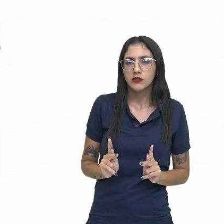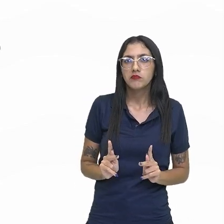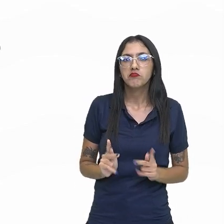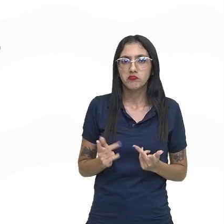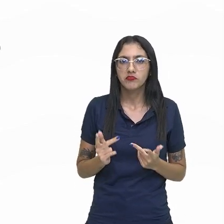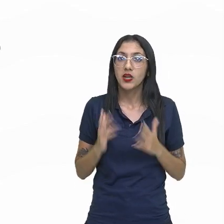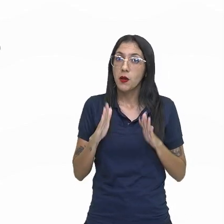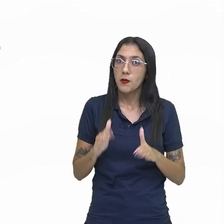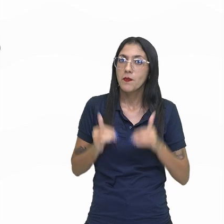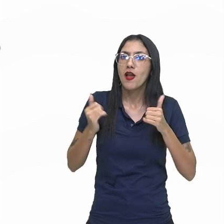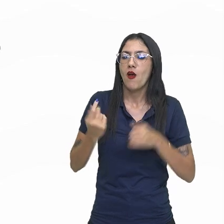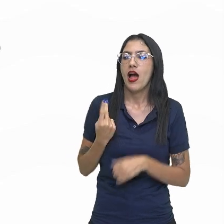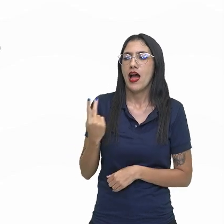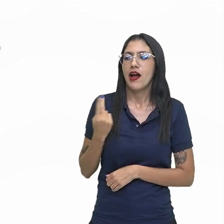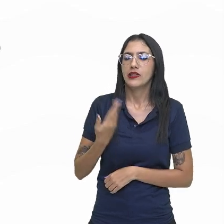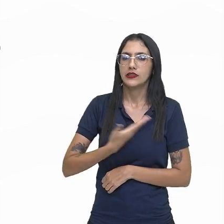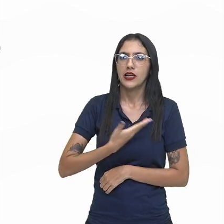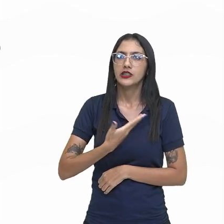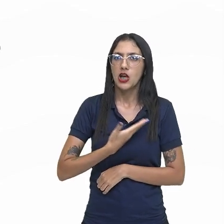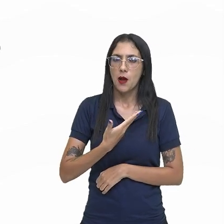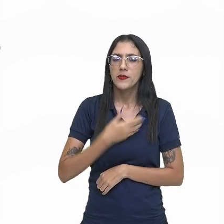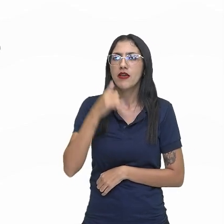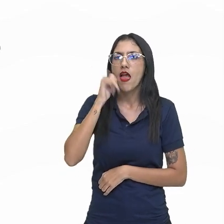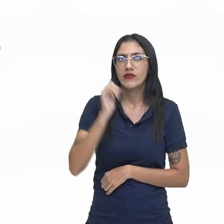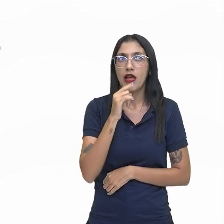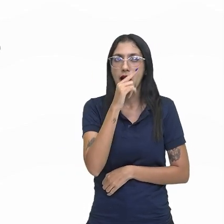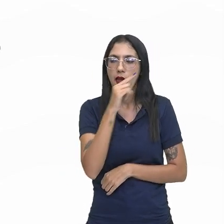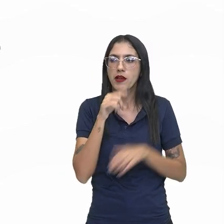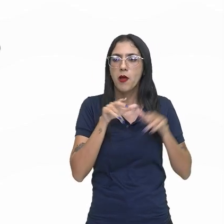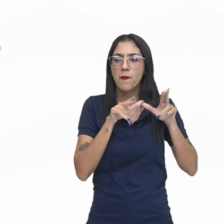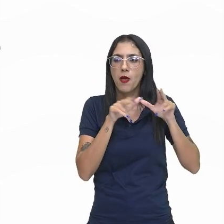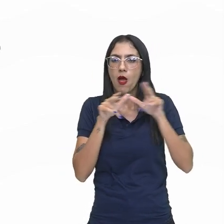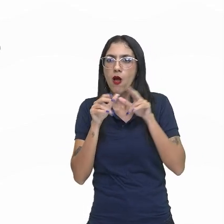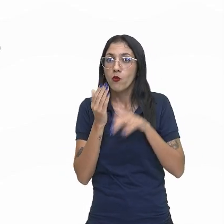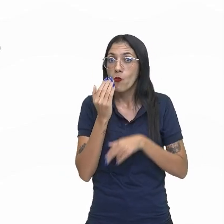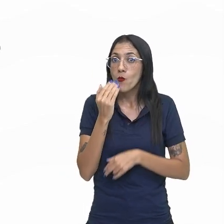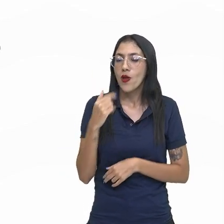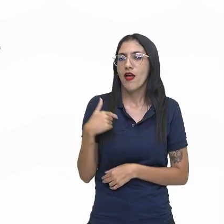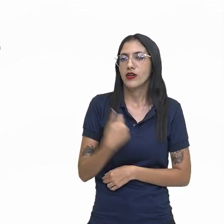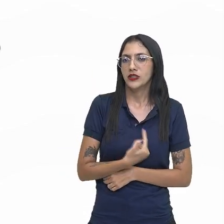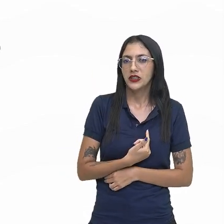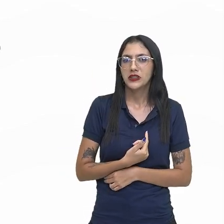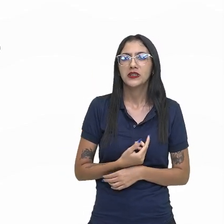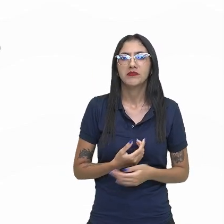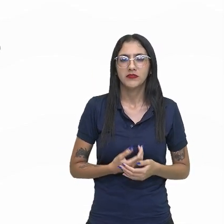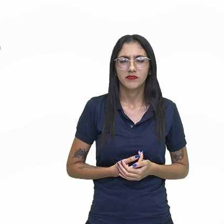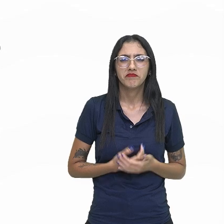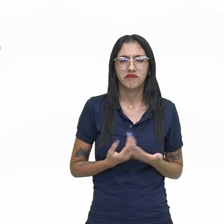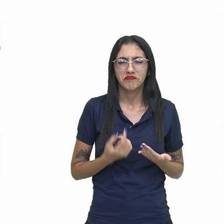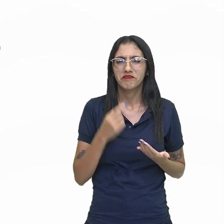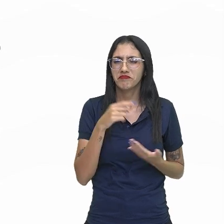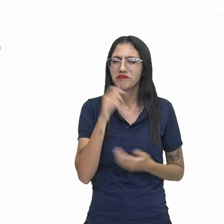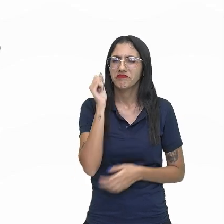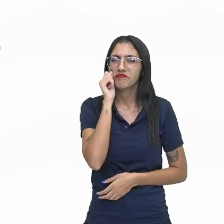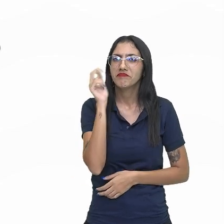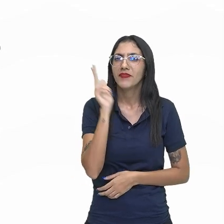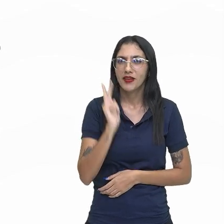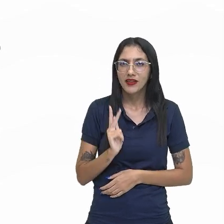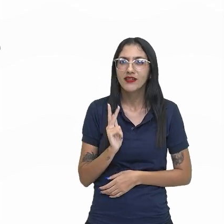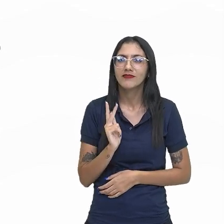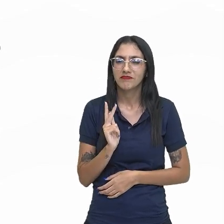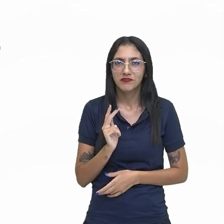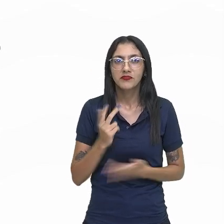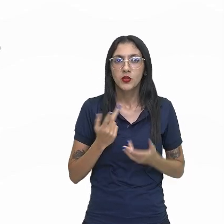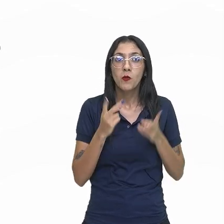Prefiro ser seu amigo a ser comida de urubus. Fábula de Esopo. Que esperto, não é, gente? Então perceba aí que nós